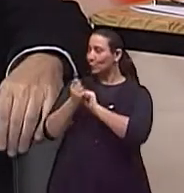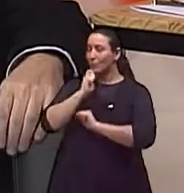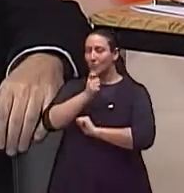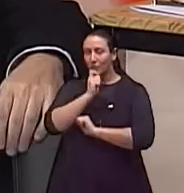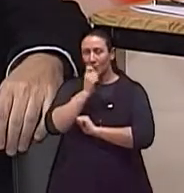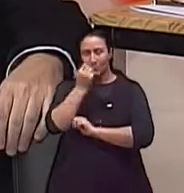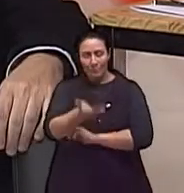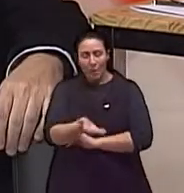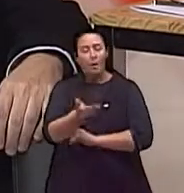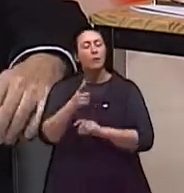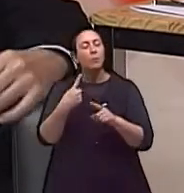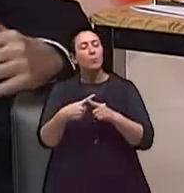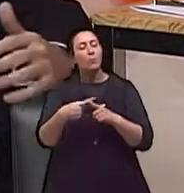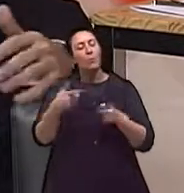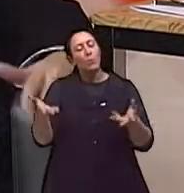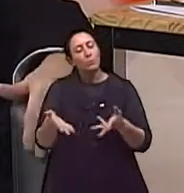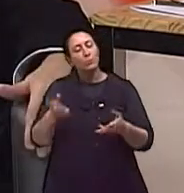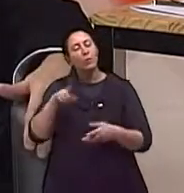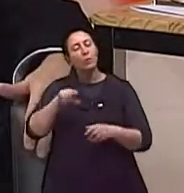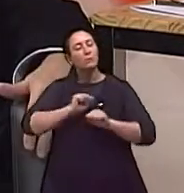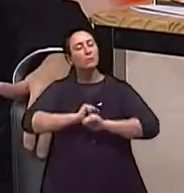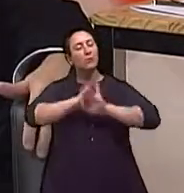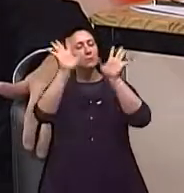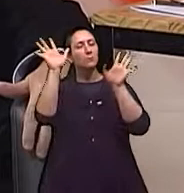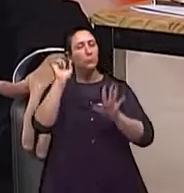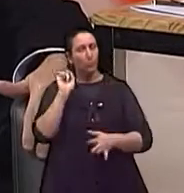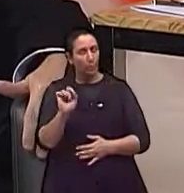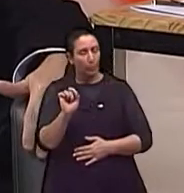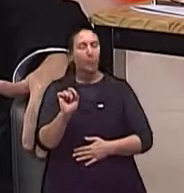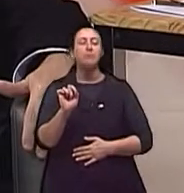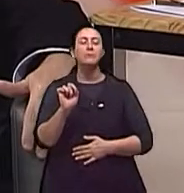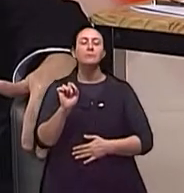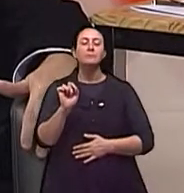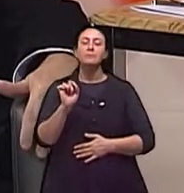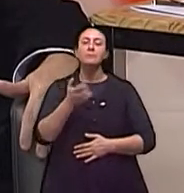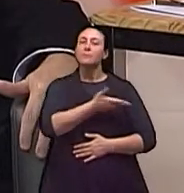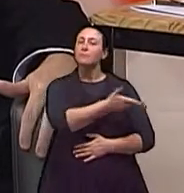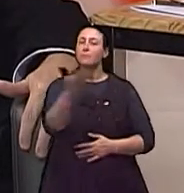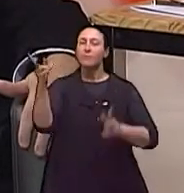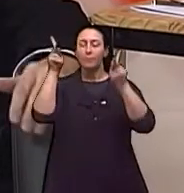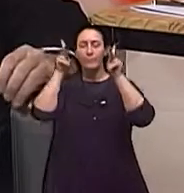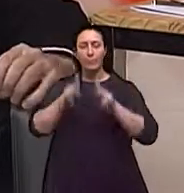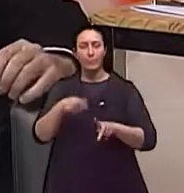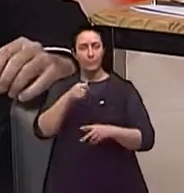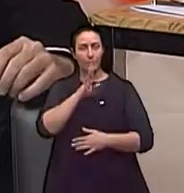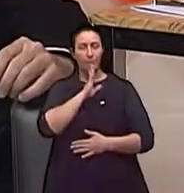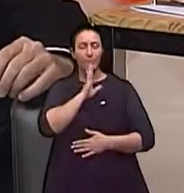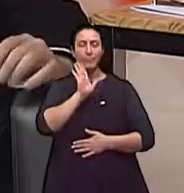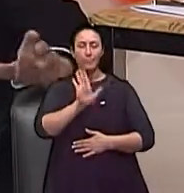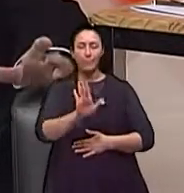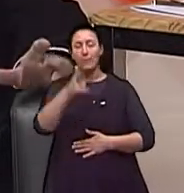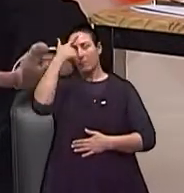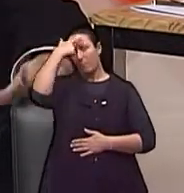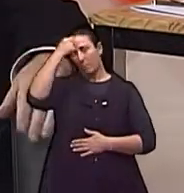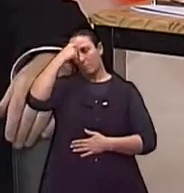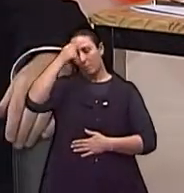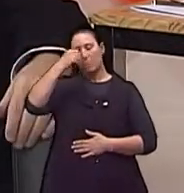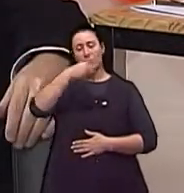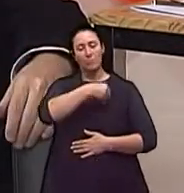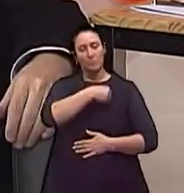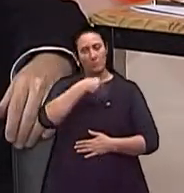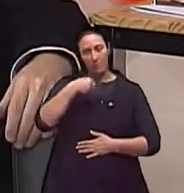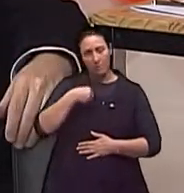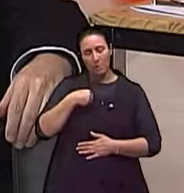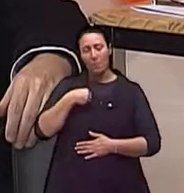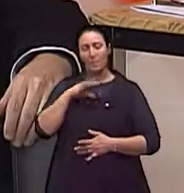importante esses esclarecimentos para nós chegar até a comunidade eh na fac Faculdade de Medicina no Instituto